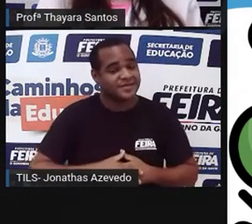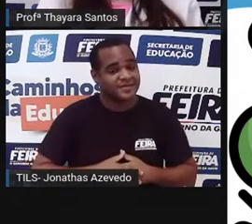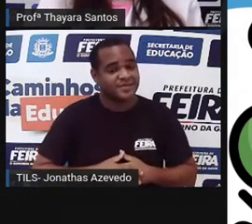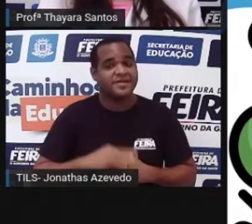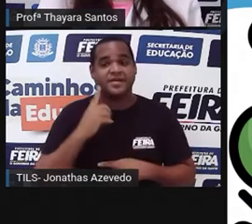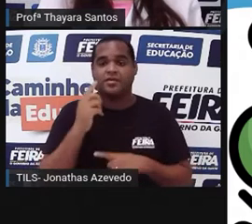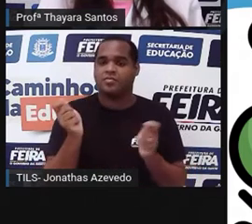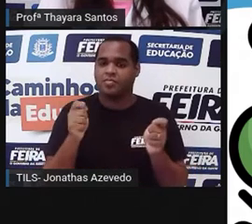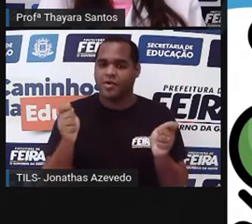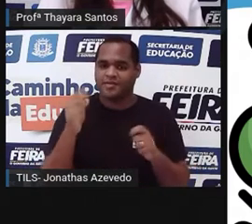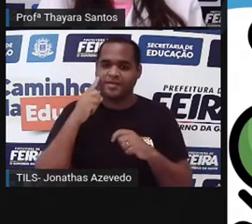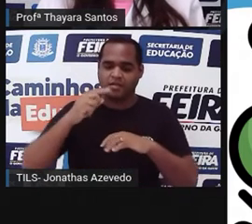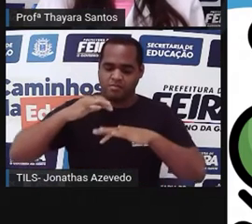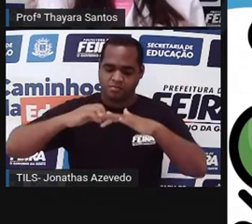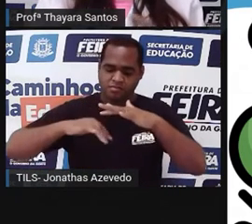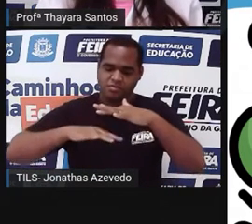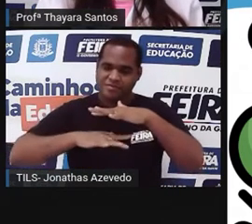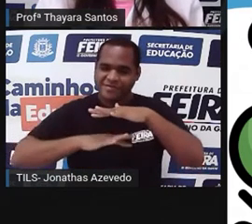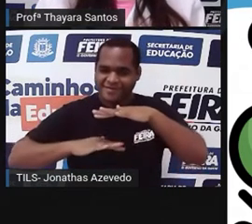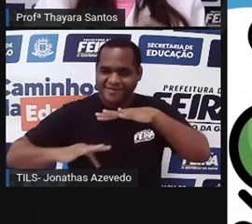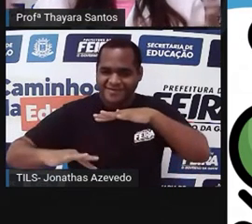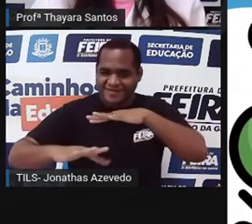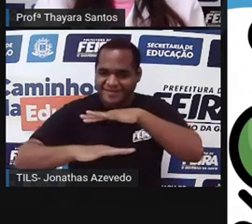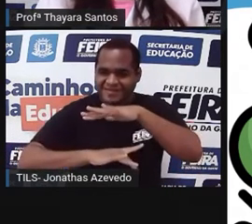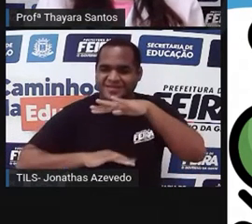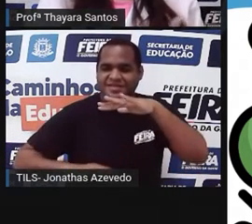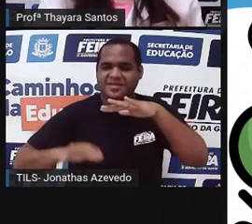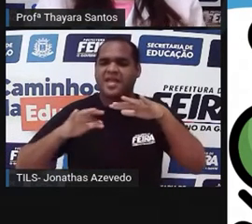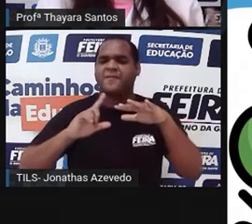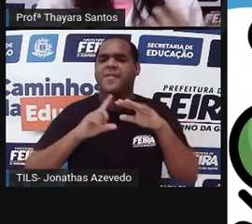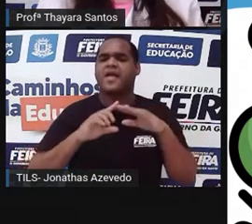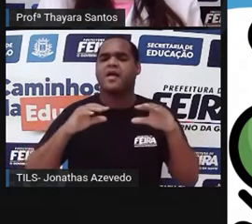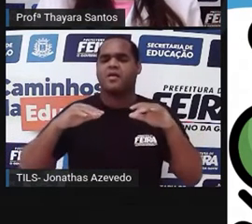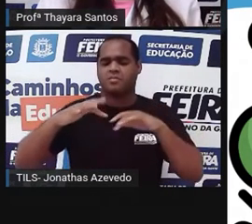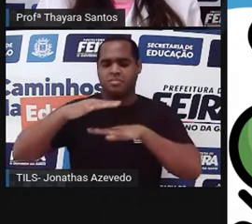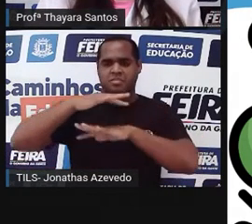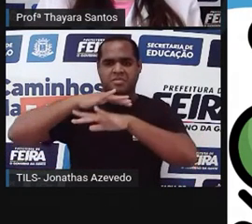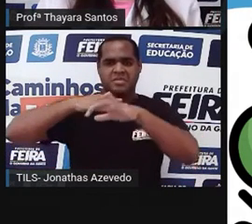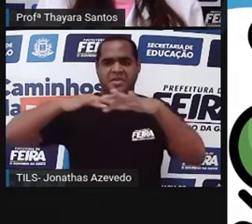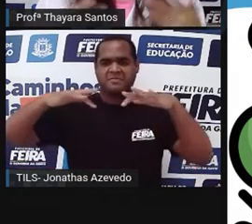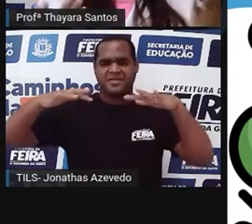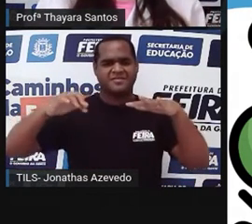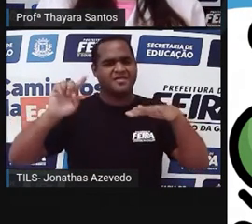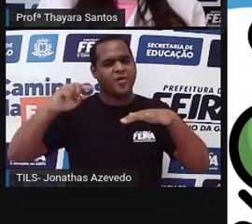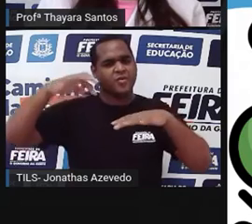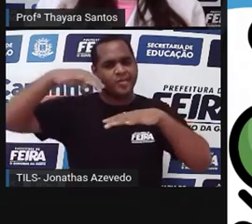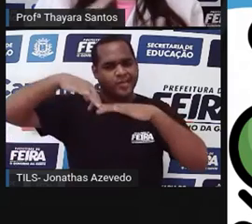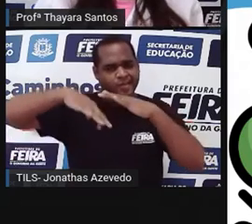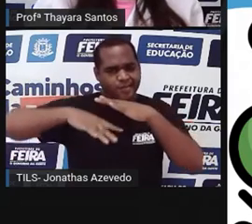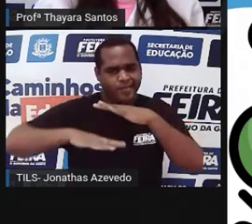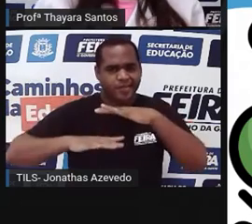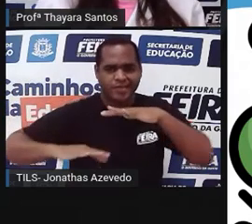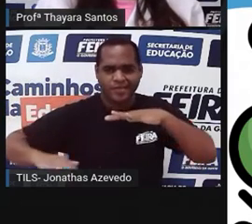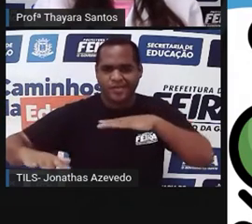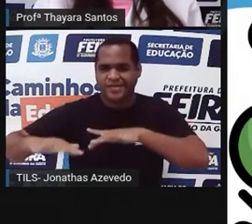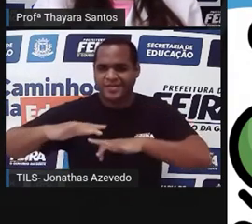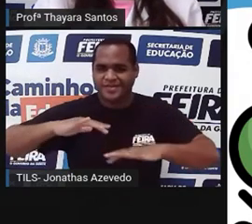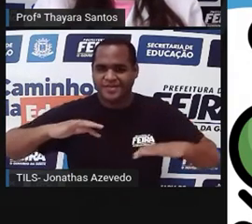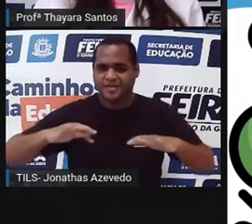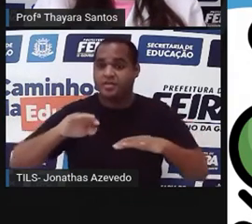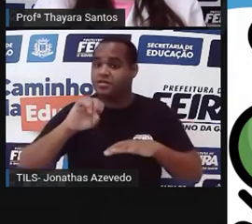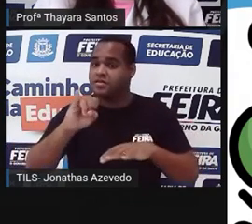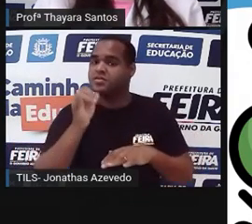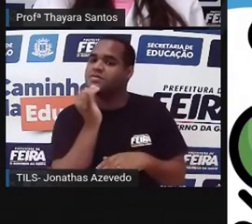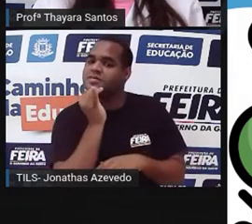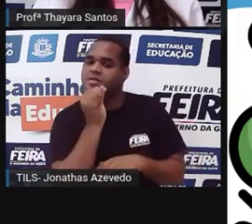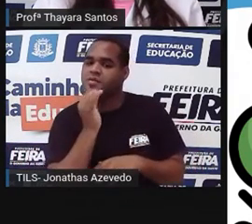pode abastecer o lençol freático, ela não vai ter risco de se acumular ali na superfície. É diferente se eu colocar cimento em cima